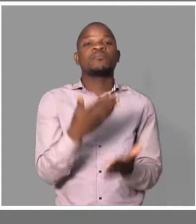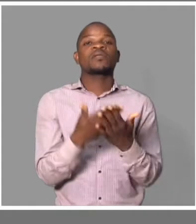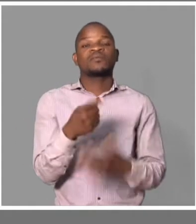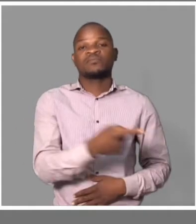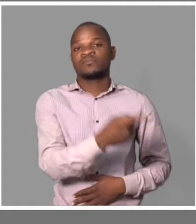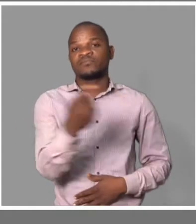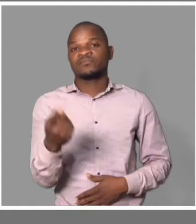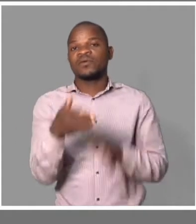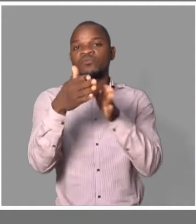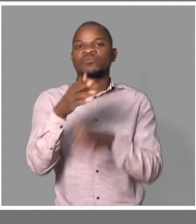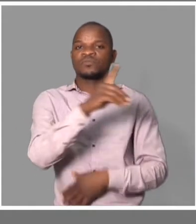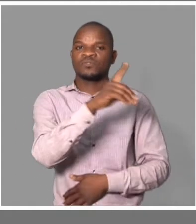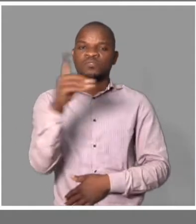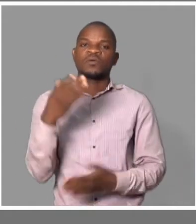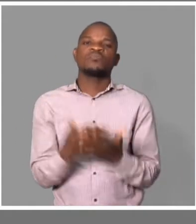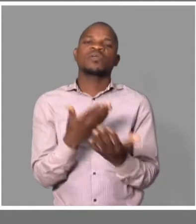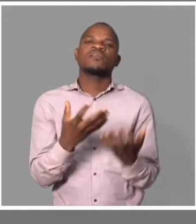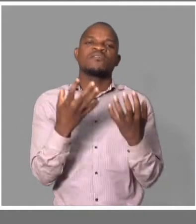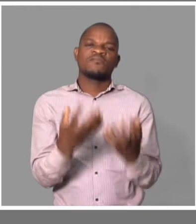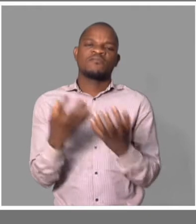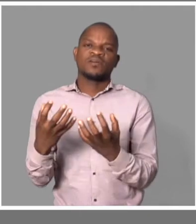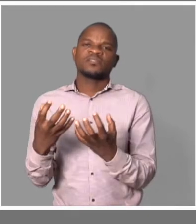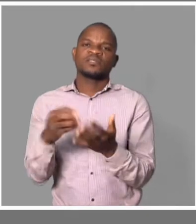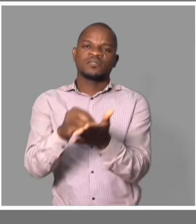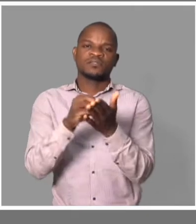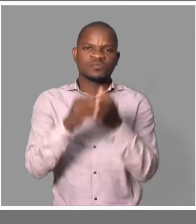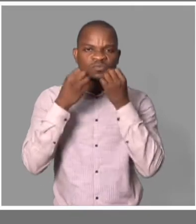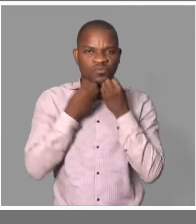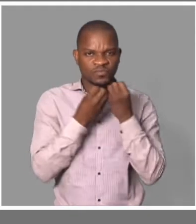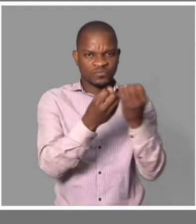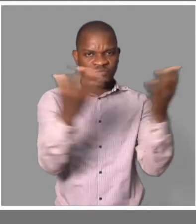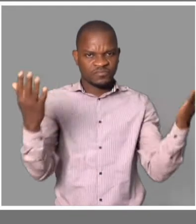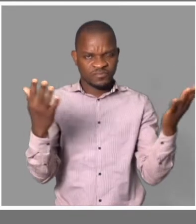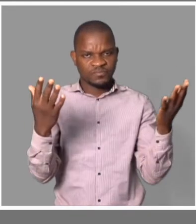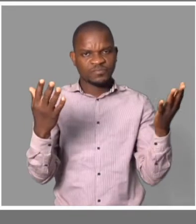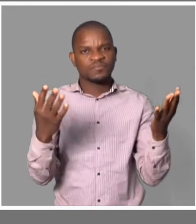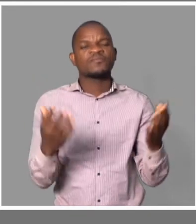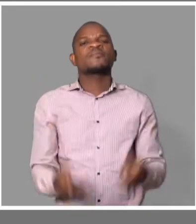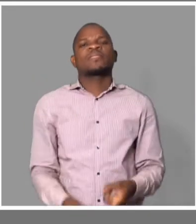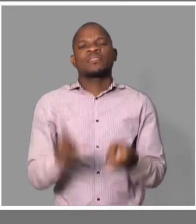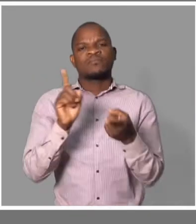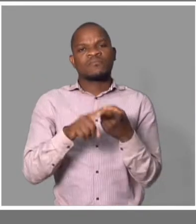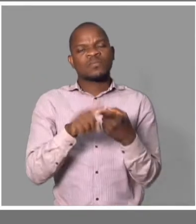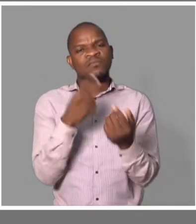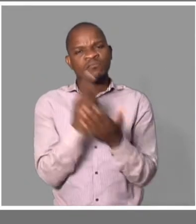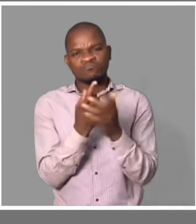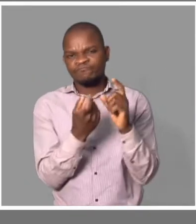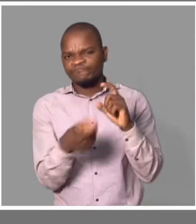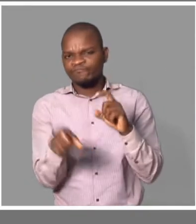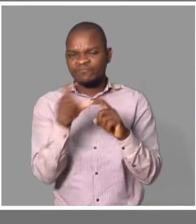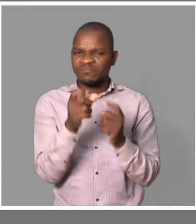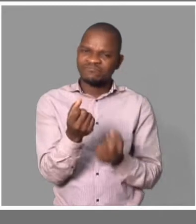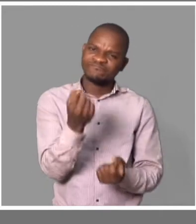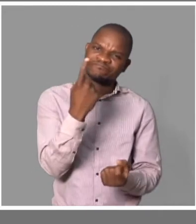deficiência, porque tem falta de informação. Também pedir, aumentar algumas